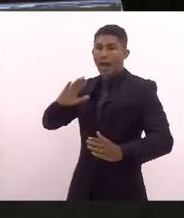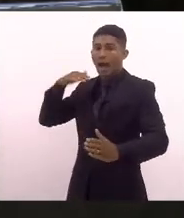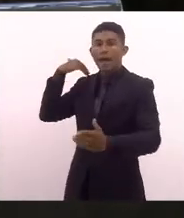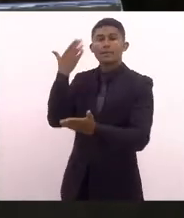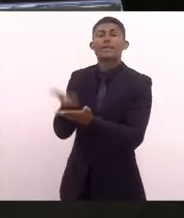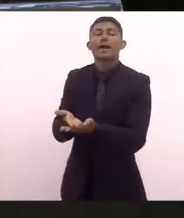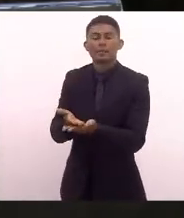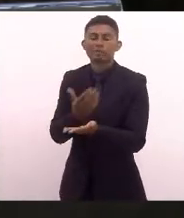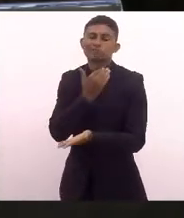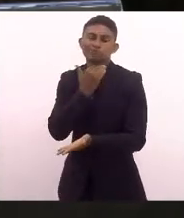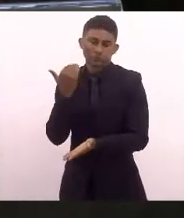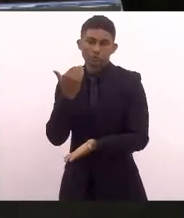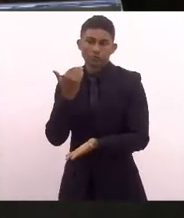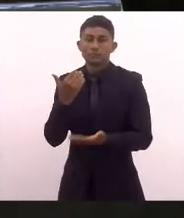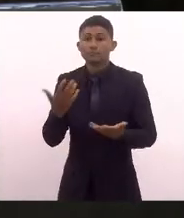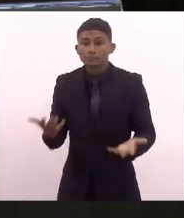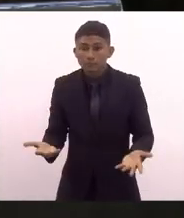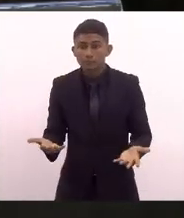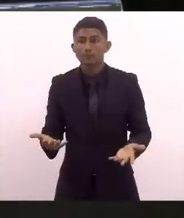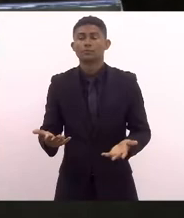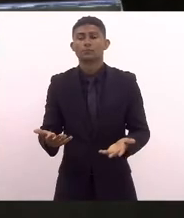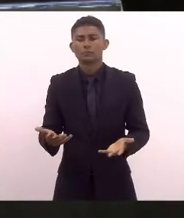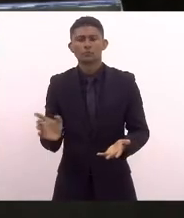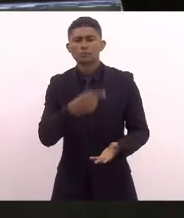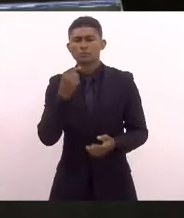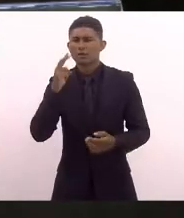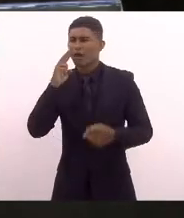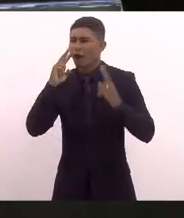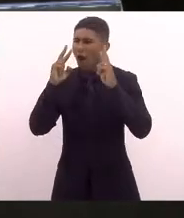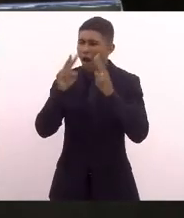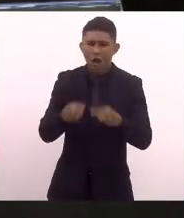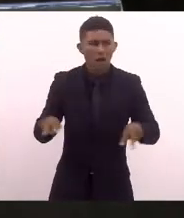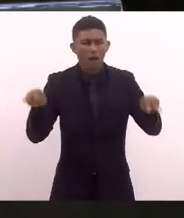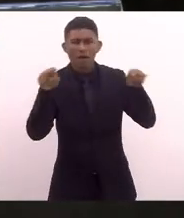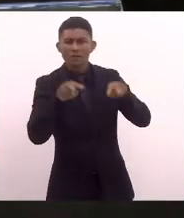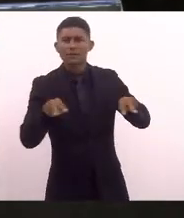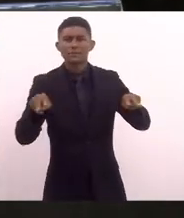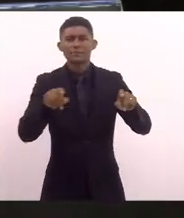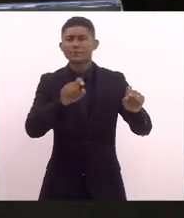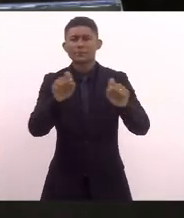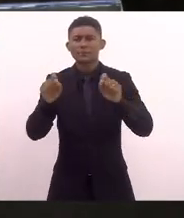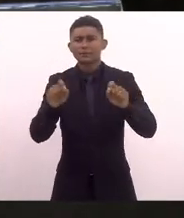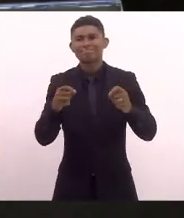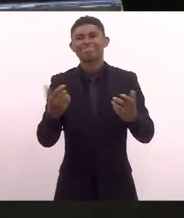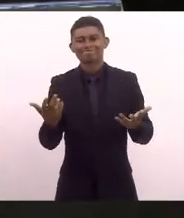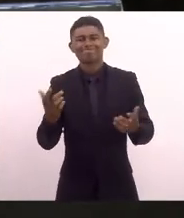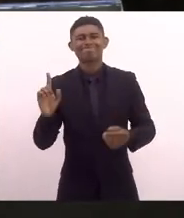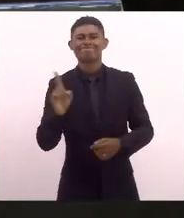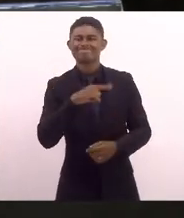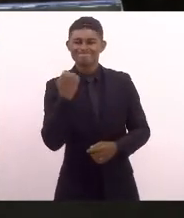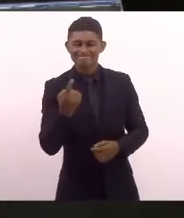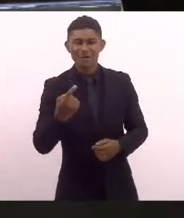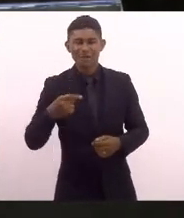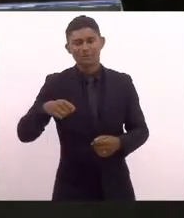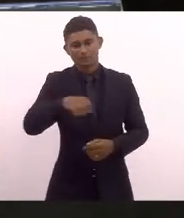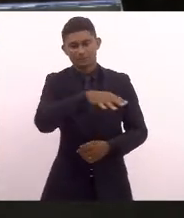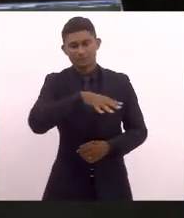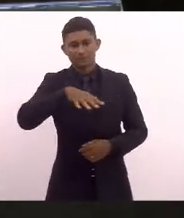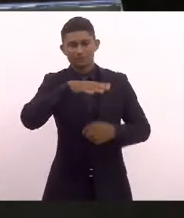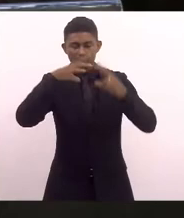pós-mortem. Vimos isso de maneira extremamente agressiva quando nós, sim, da